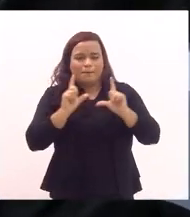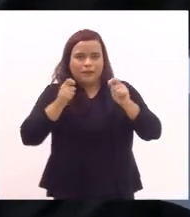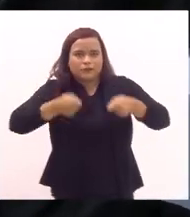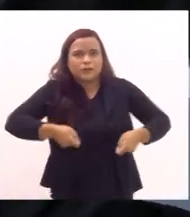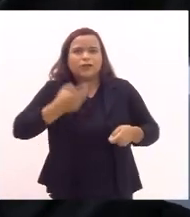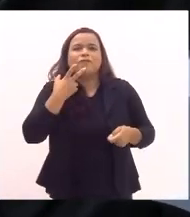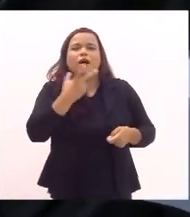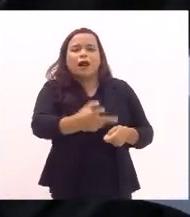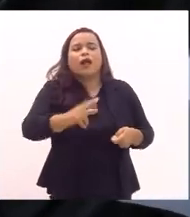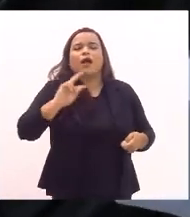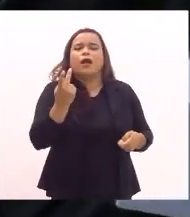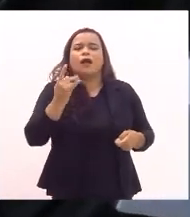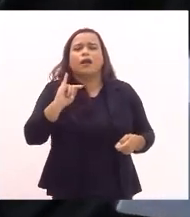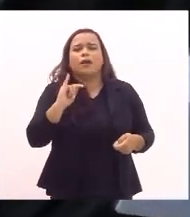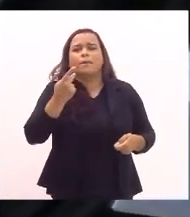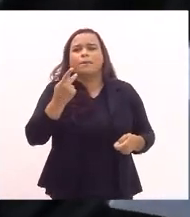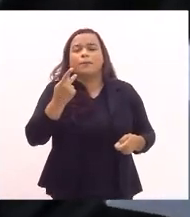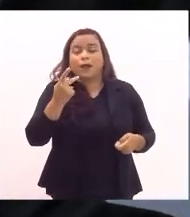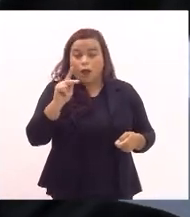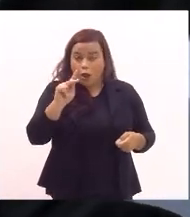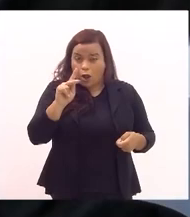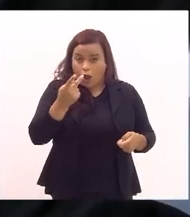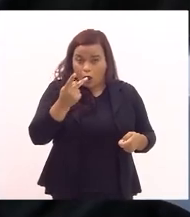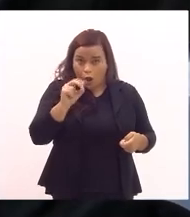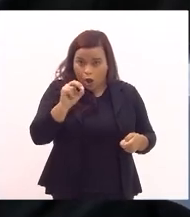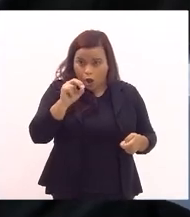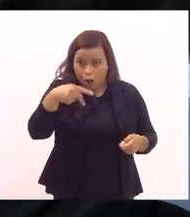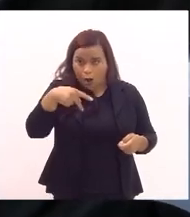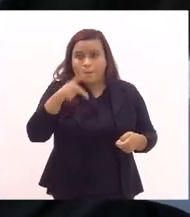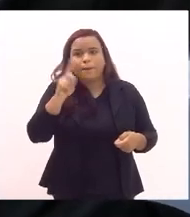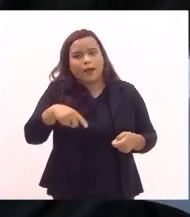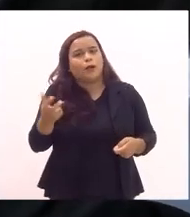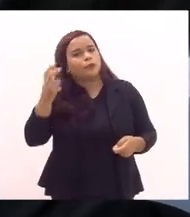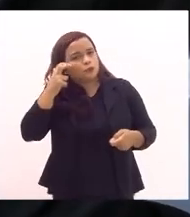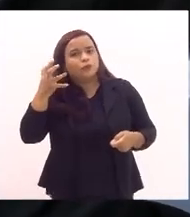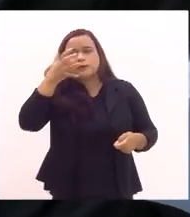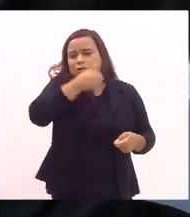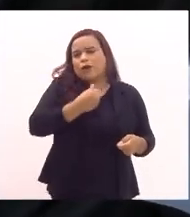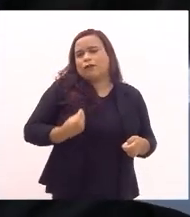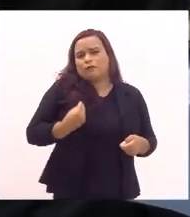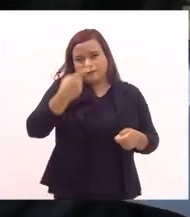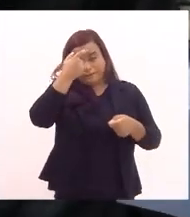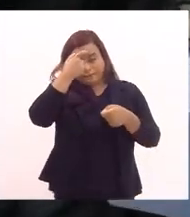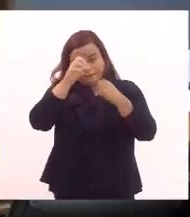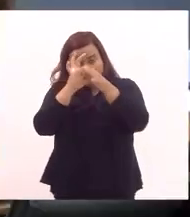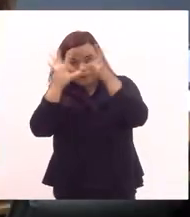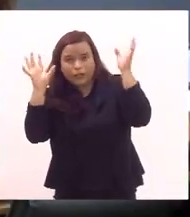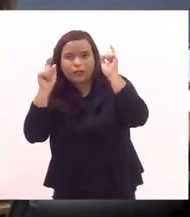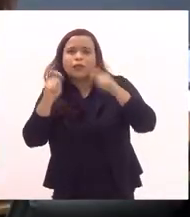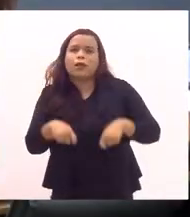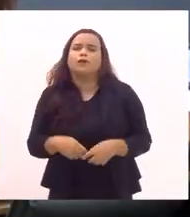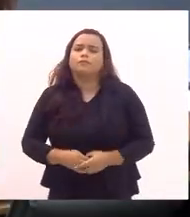hip hop a cultura hip hop salva-vidas hip hop libertar mentes